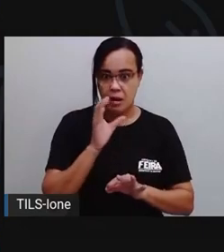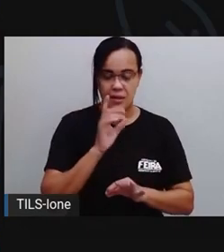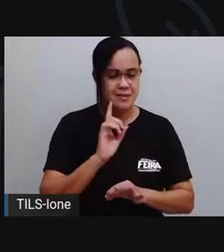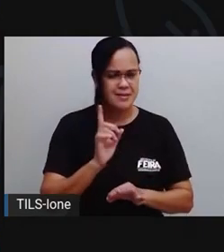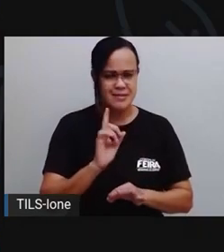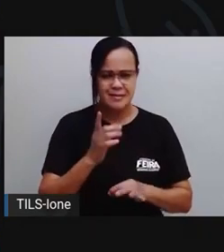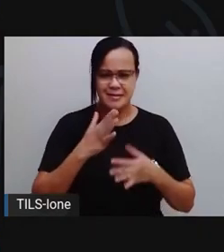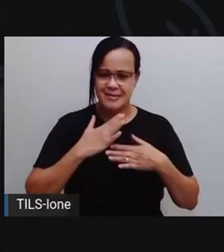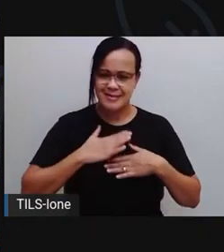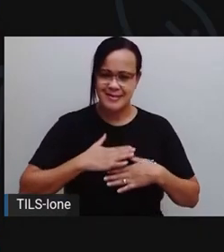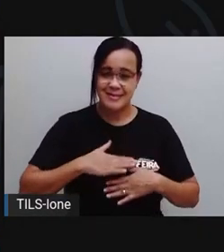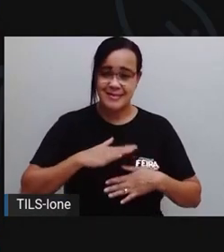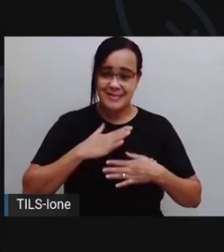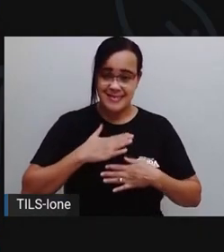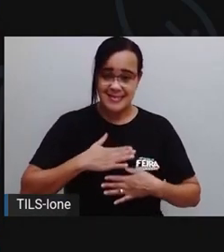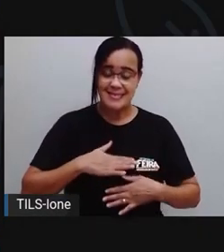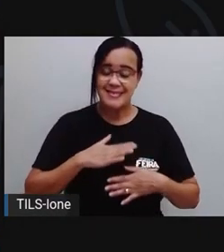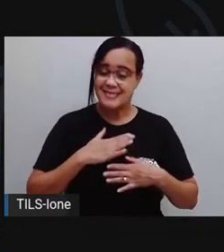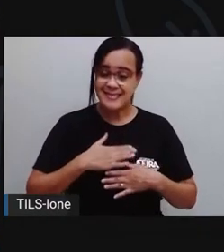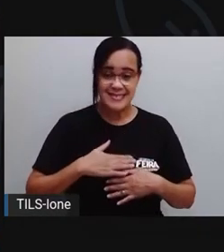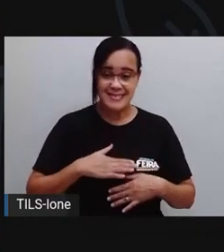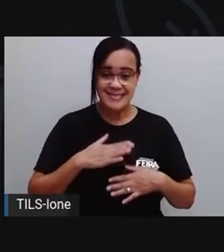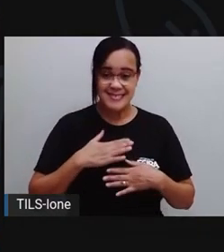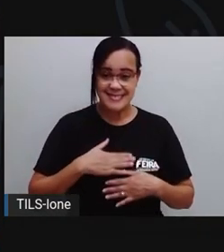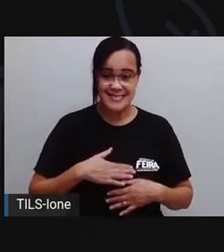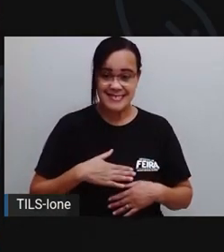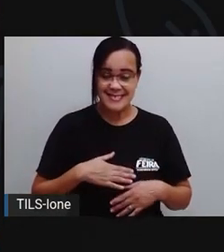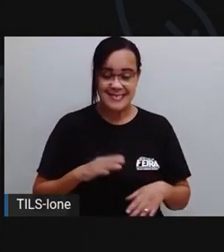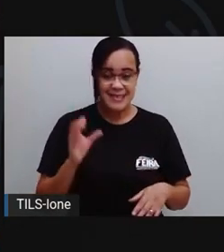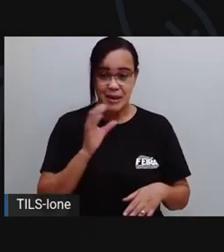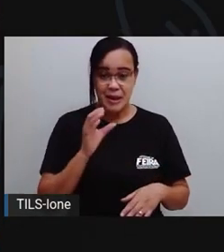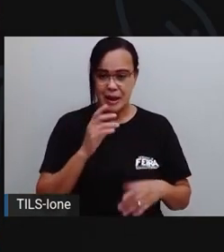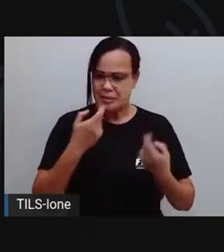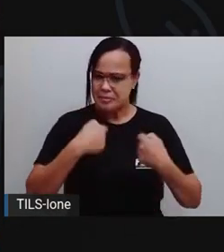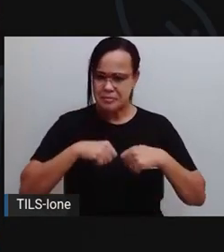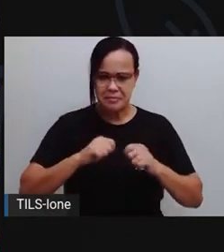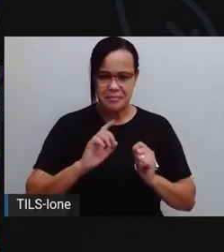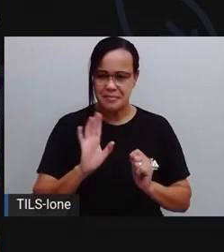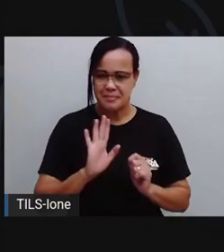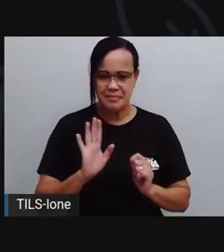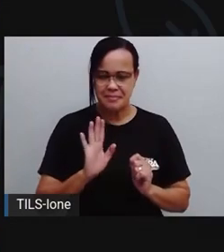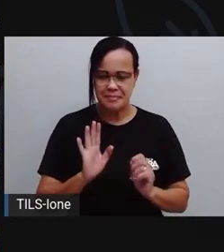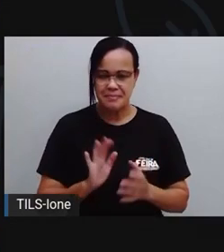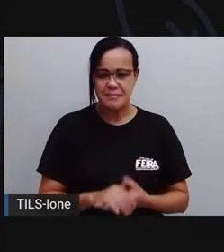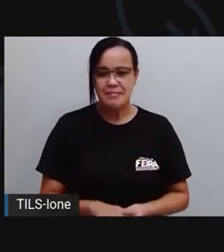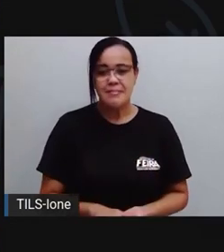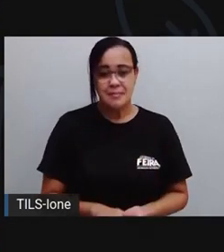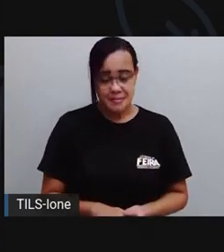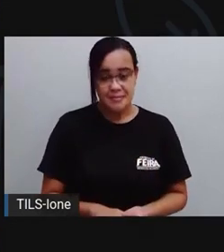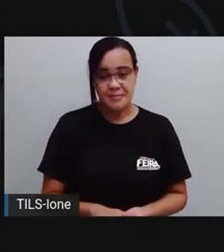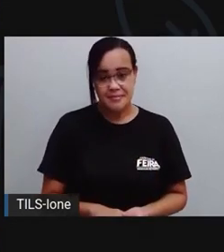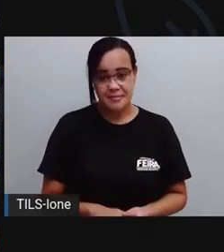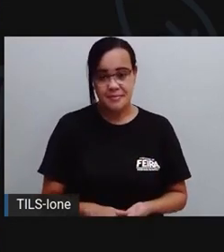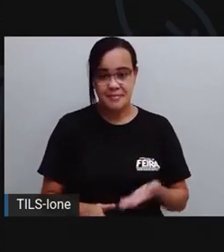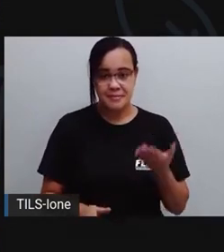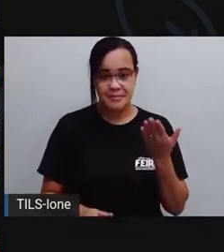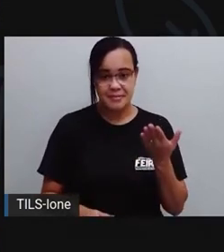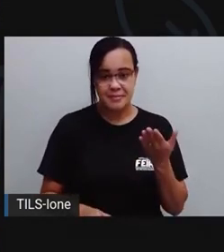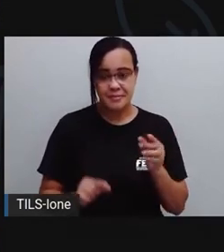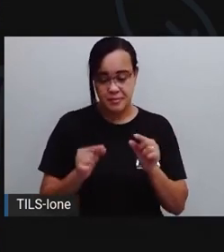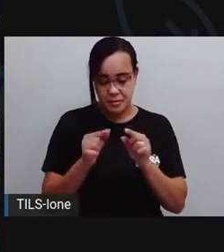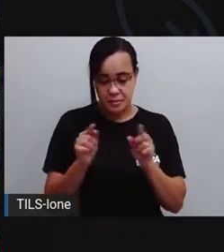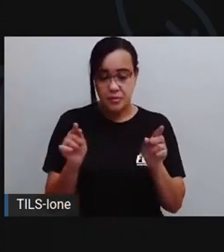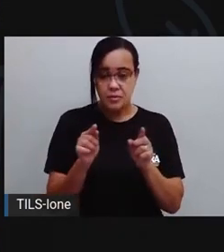bastante delicadeza para fazer, né? Sem correria. Não dá nada errado. É para tirar um pedacinho,